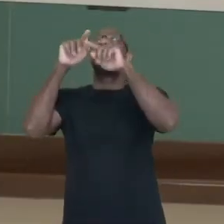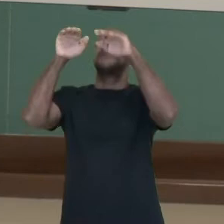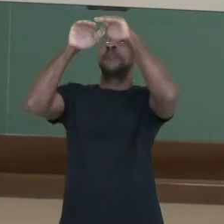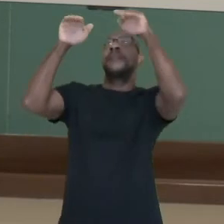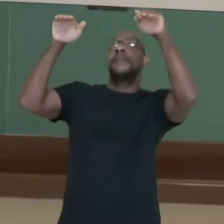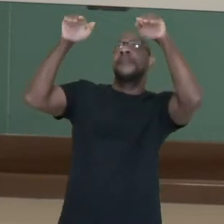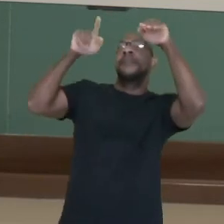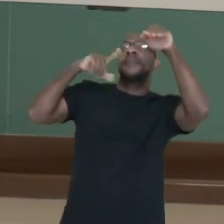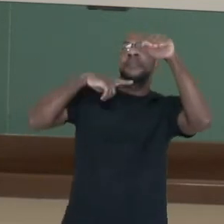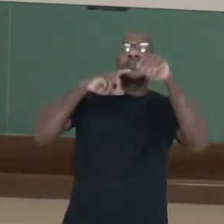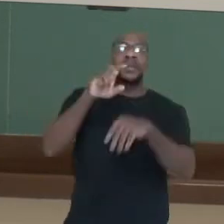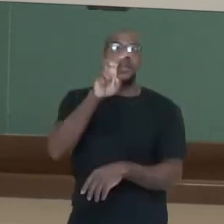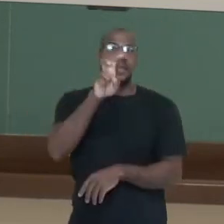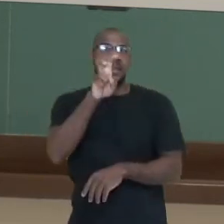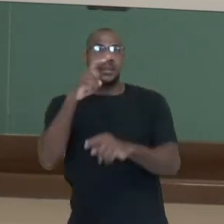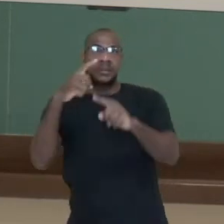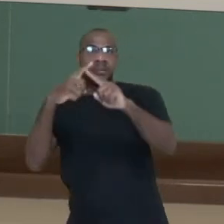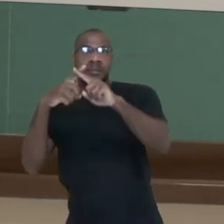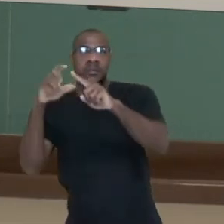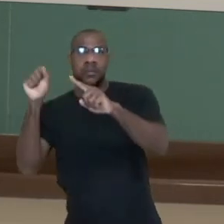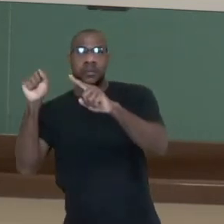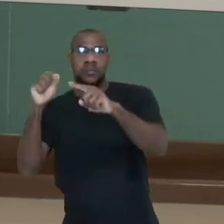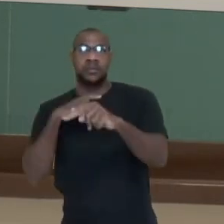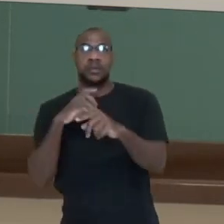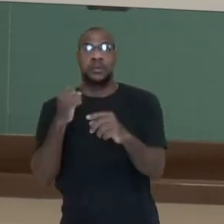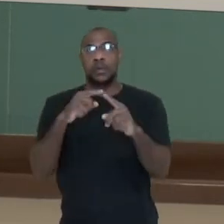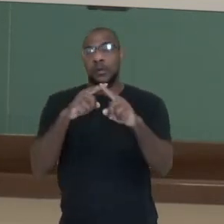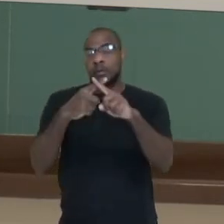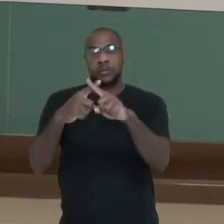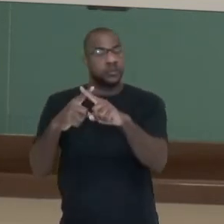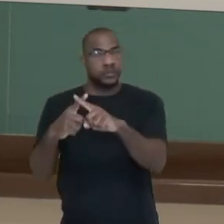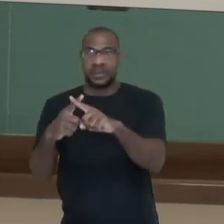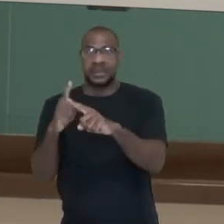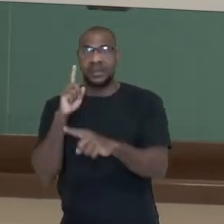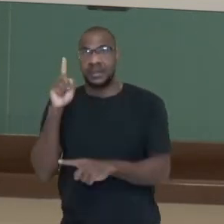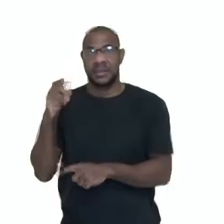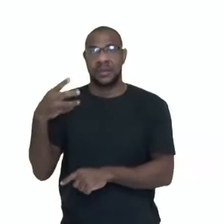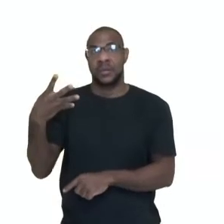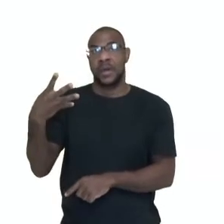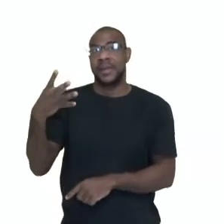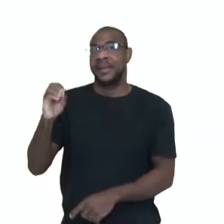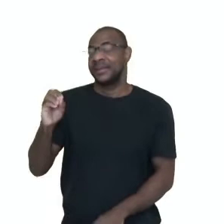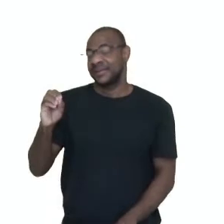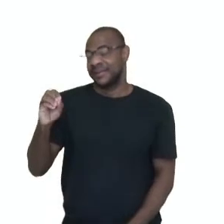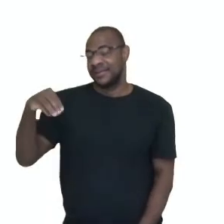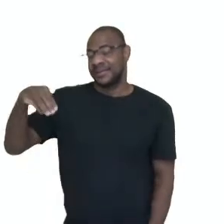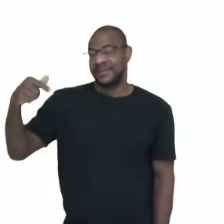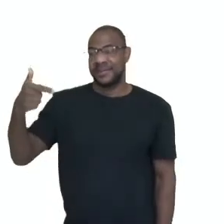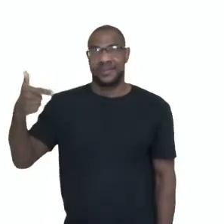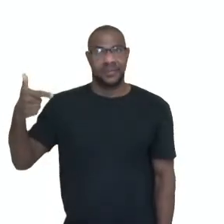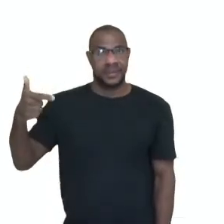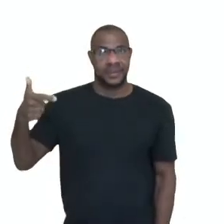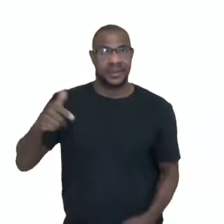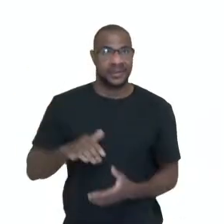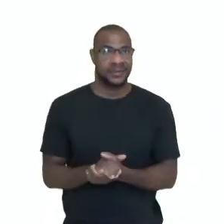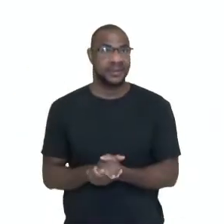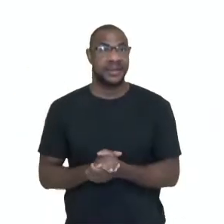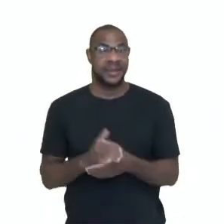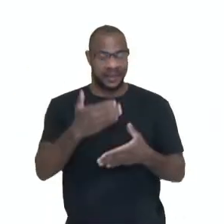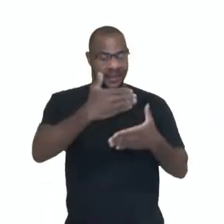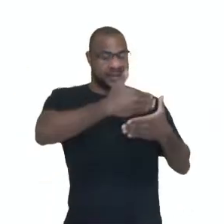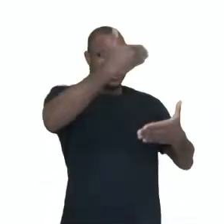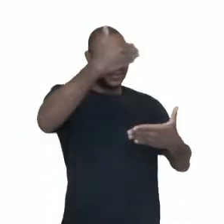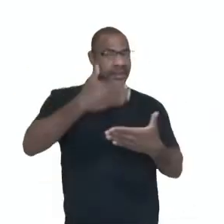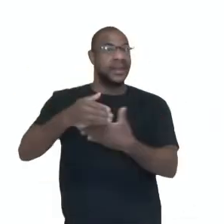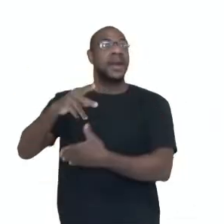por 8, basta a gente multiplicar. 5 vezes 8, 40 metros quadrados. E as paredes? Bom, lembrem,